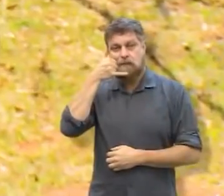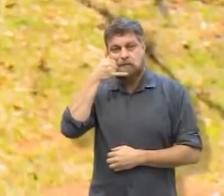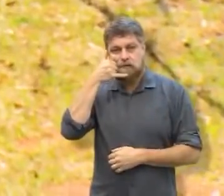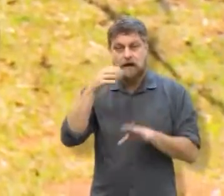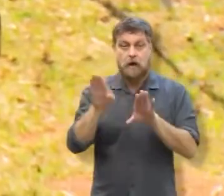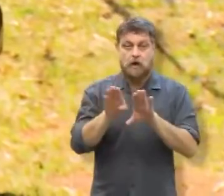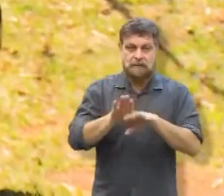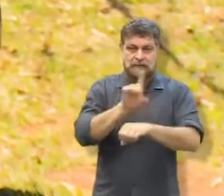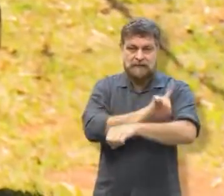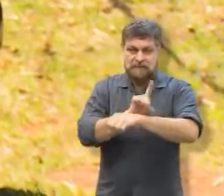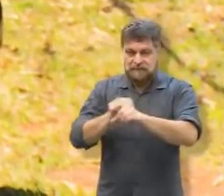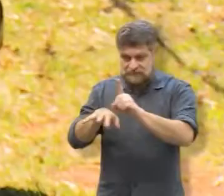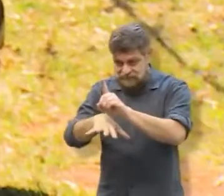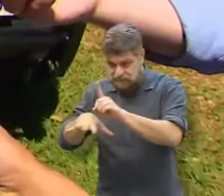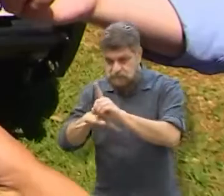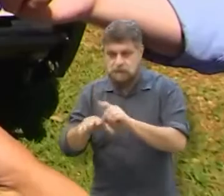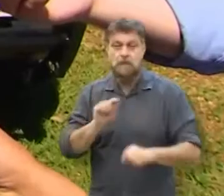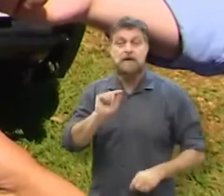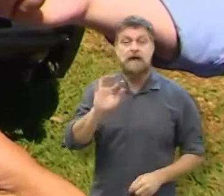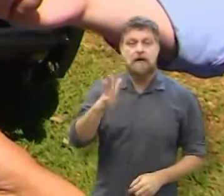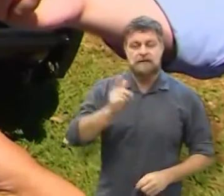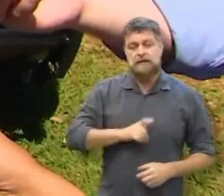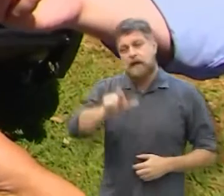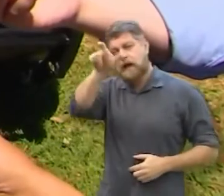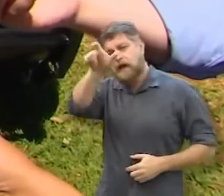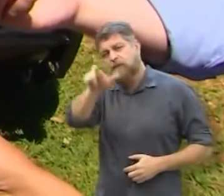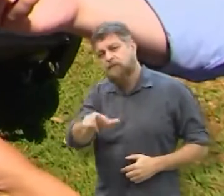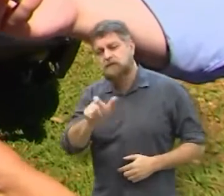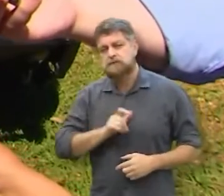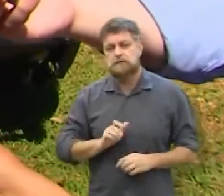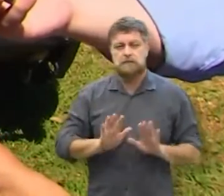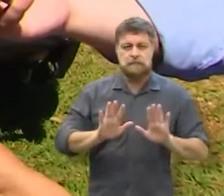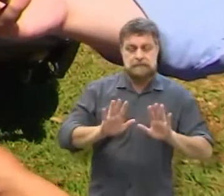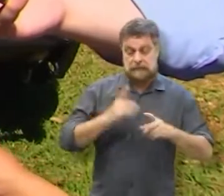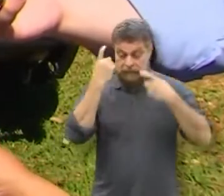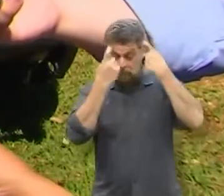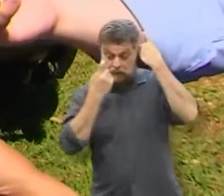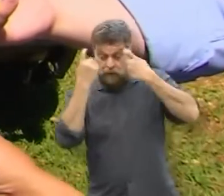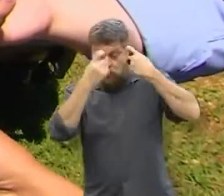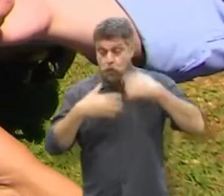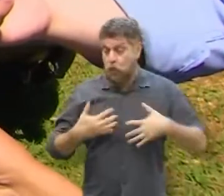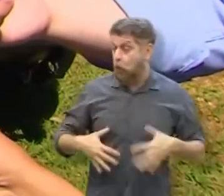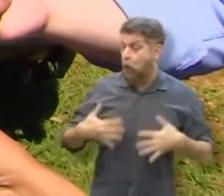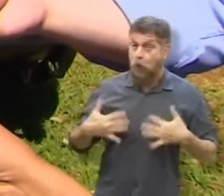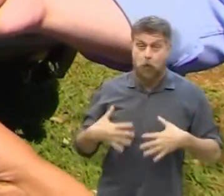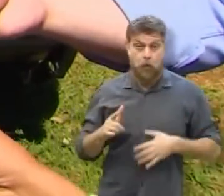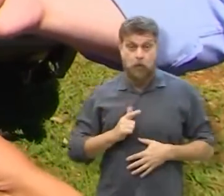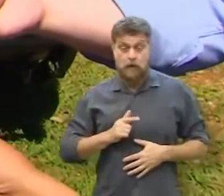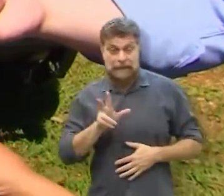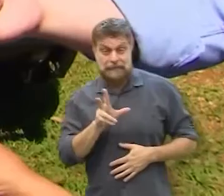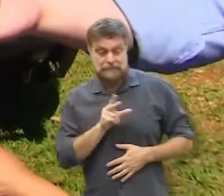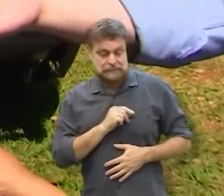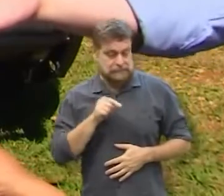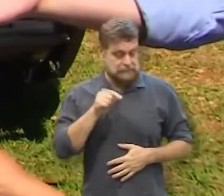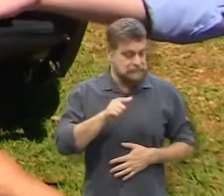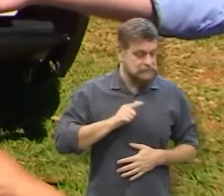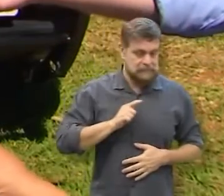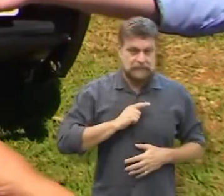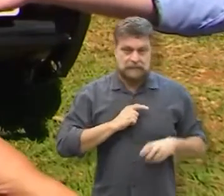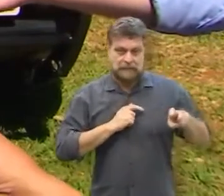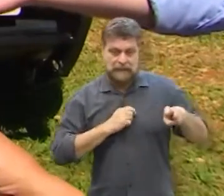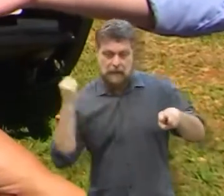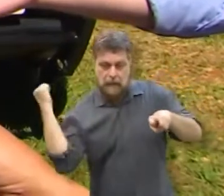as zoonoses ou Defesa Civil. É muito comum as pessoas ficarem preocupadas, né? Às vezes até,